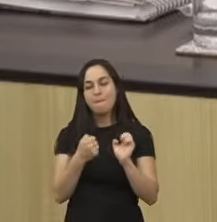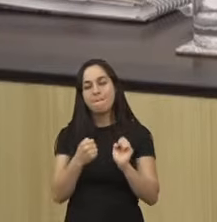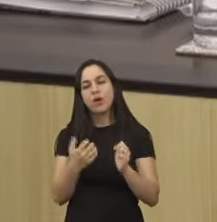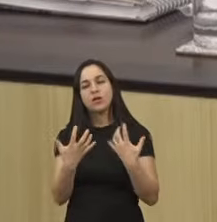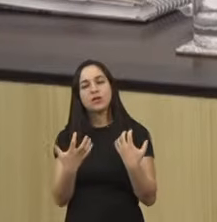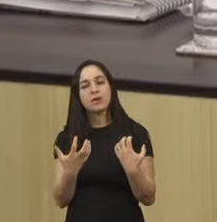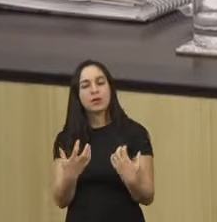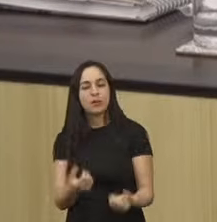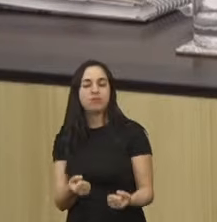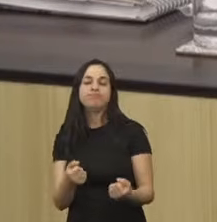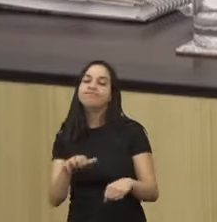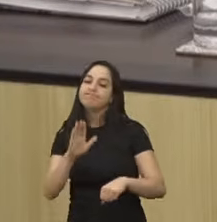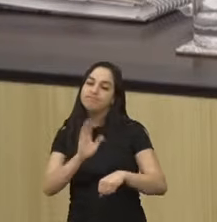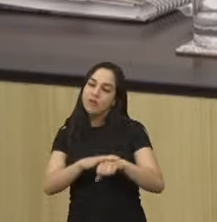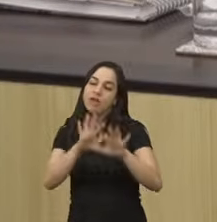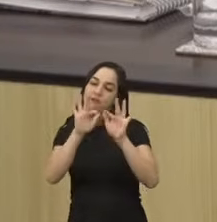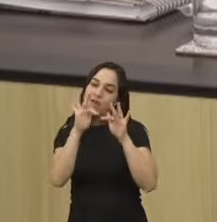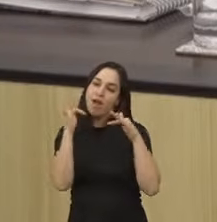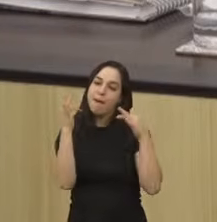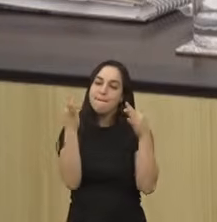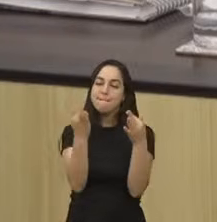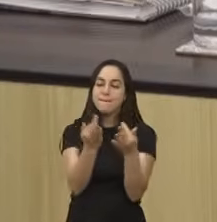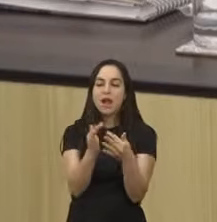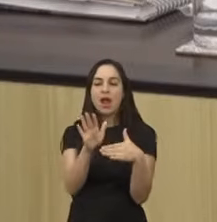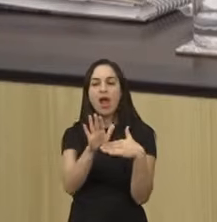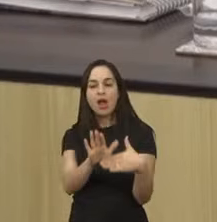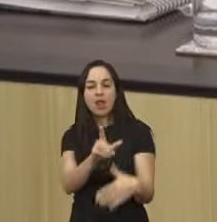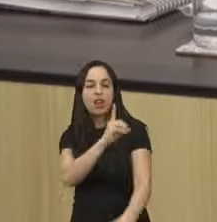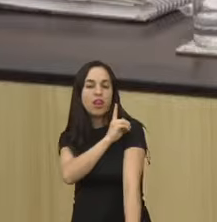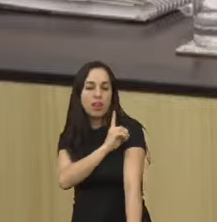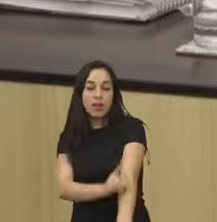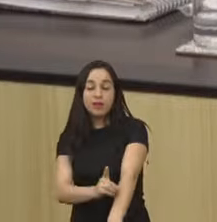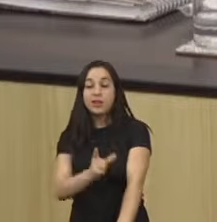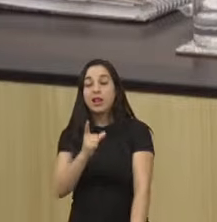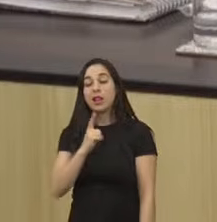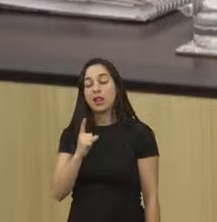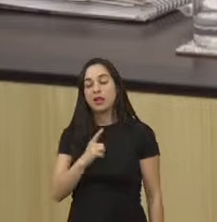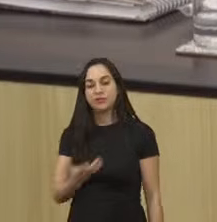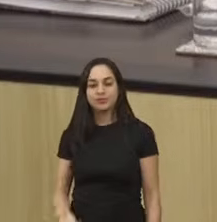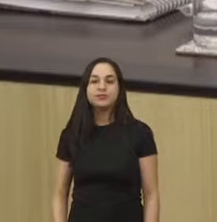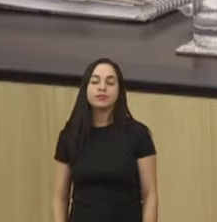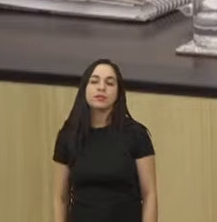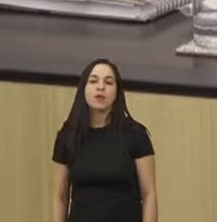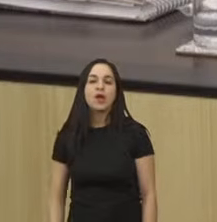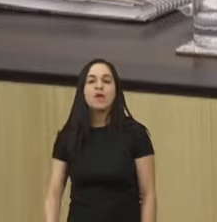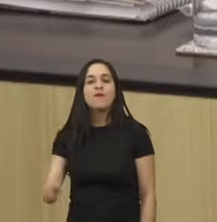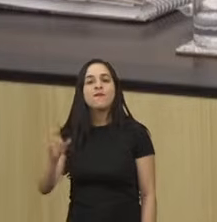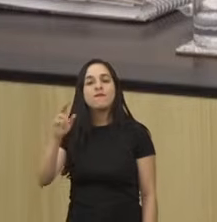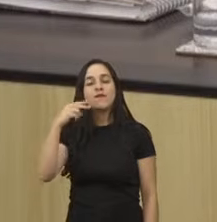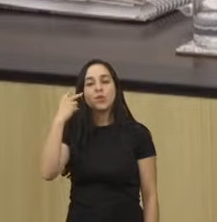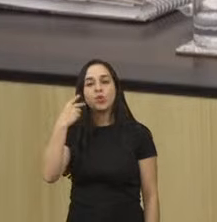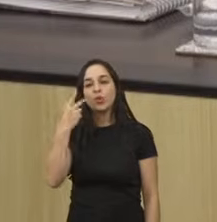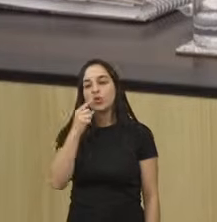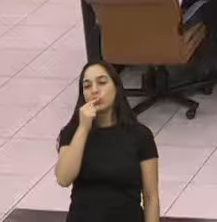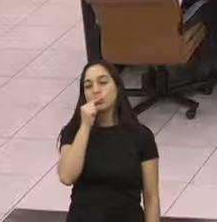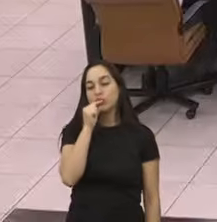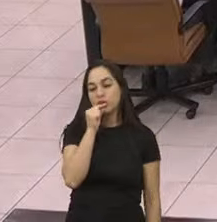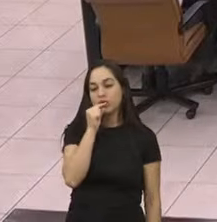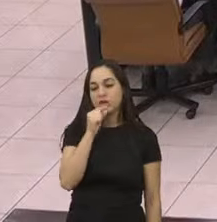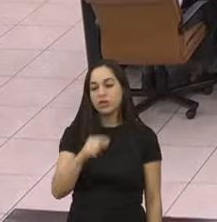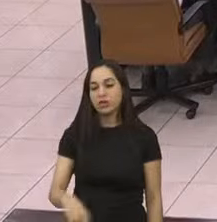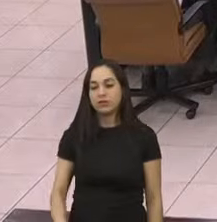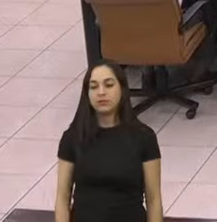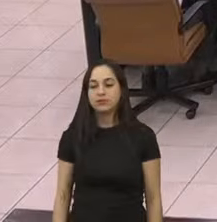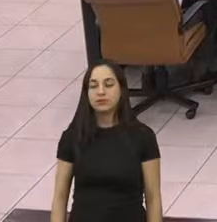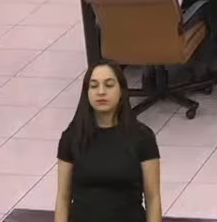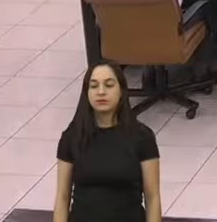mais famílias para que elas tenham dignidade. Como vota o vereador Neto Alves?